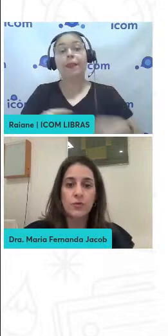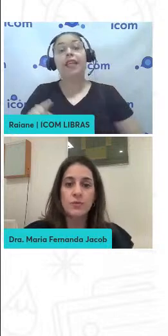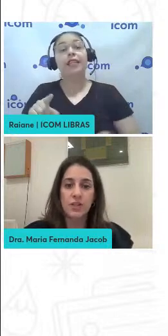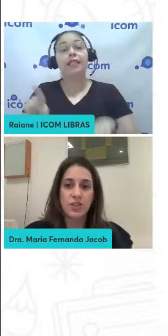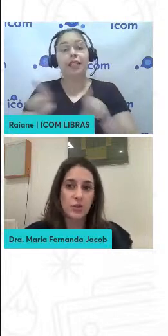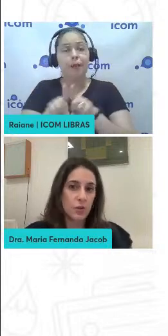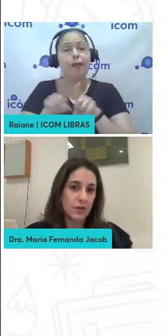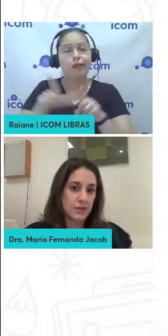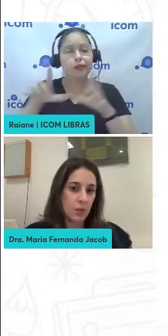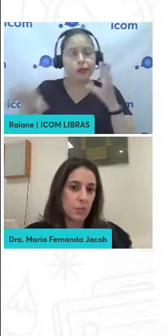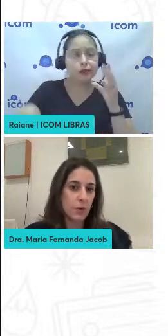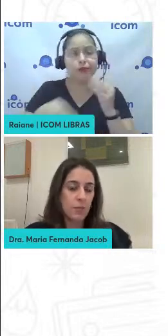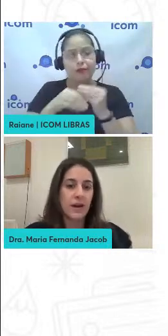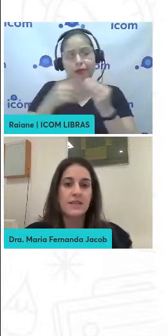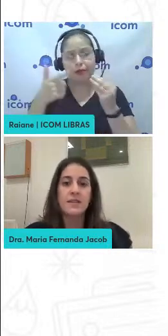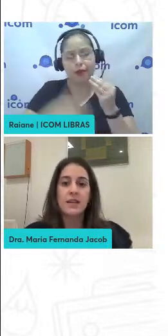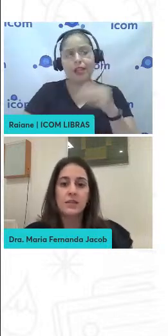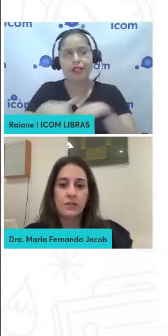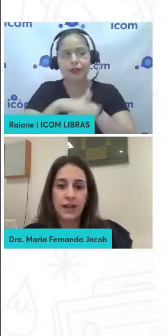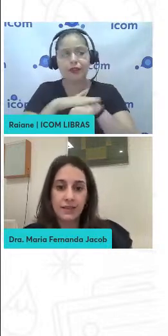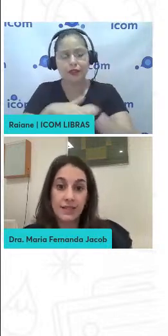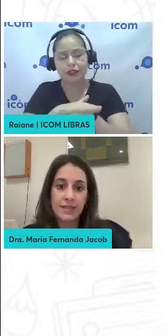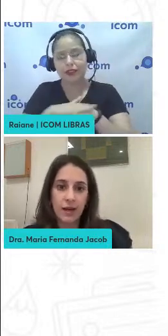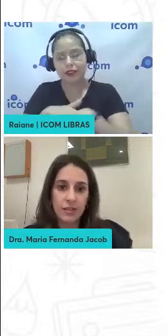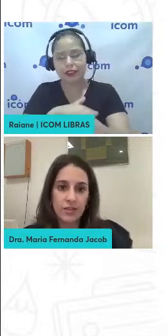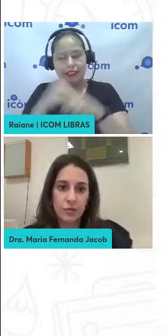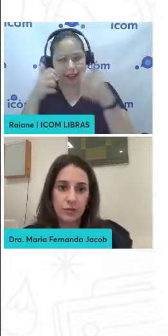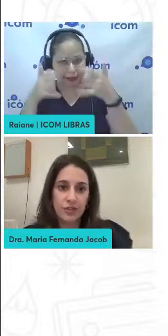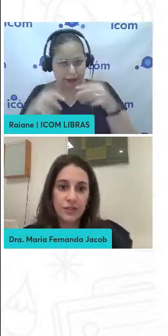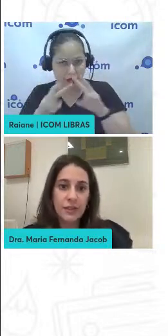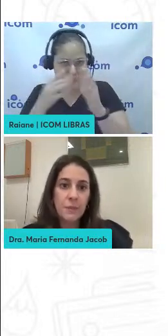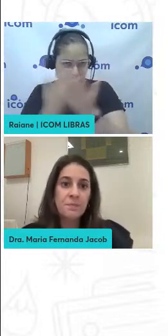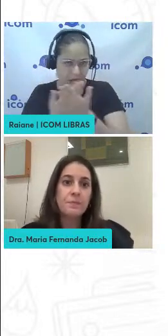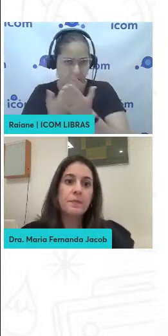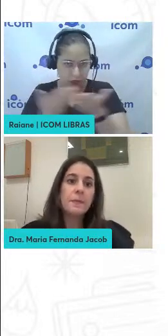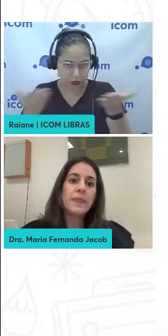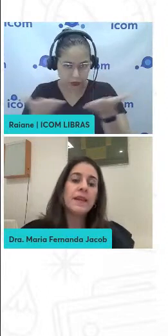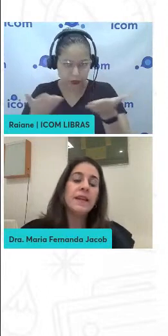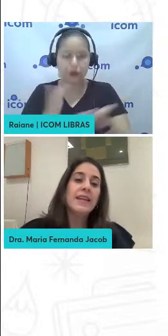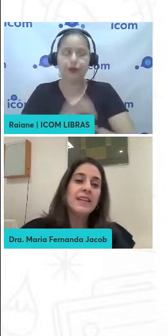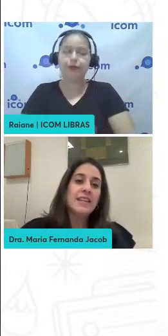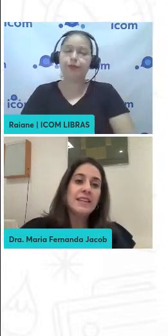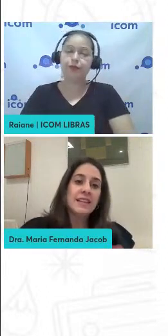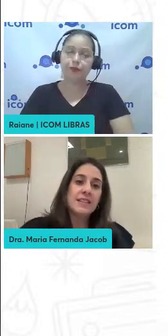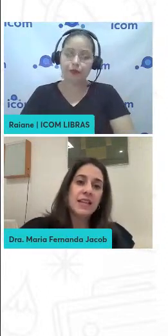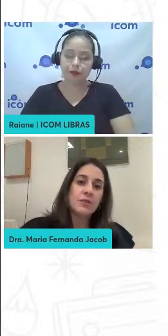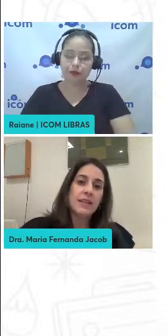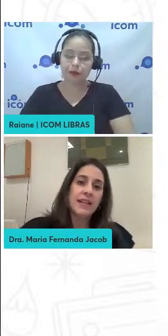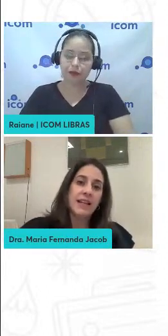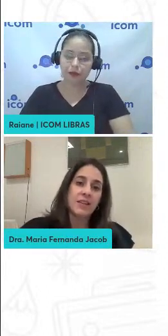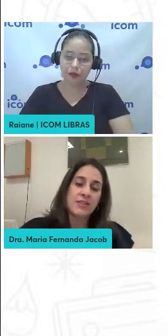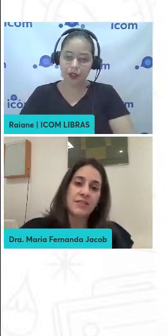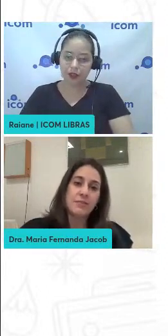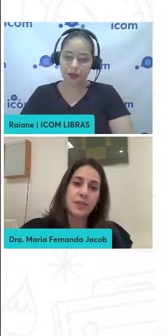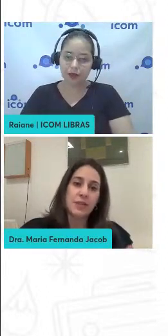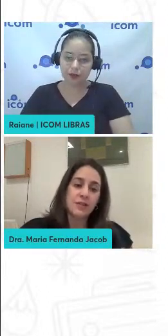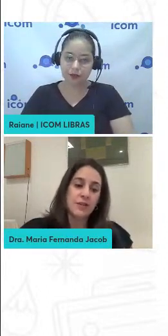trouxe alguns para a gente conversar um pouco mais nessa aula de hoje. E trazendo